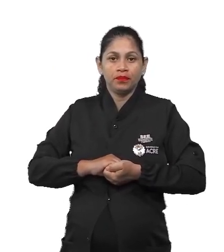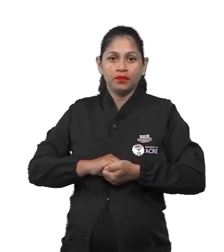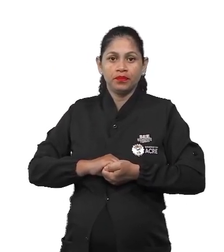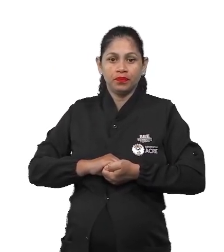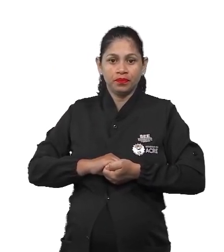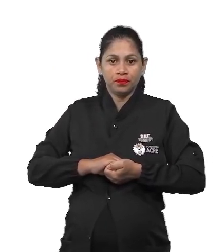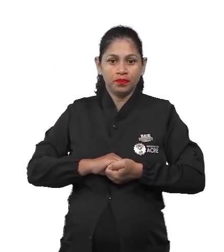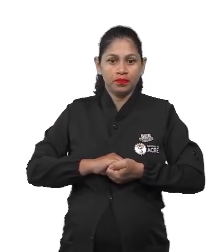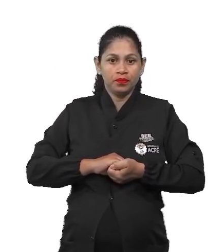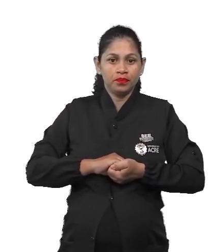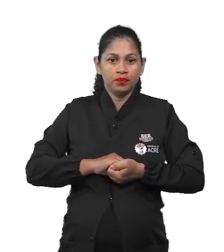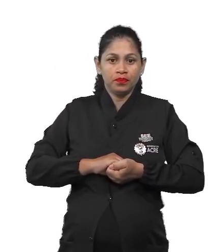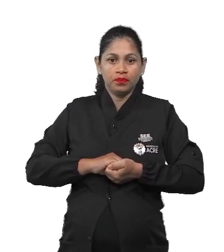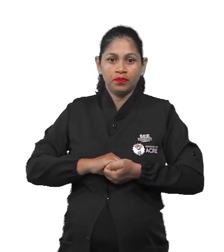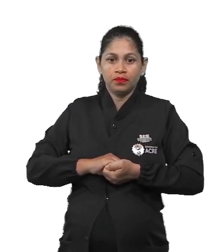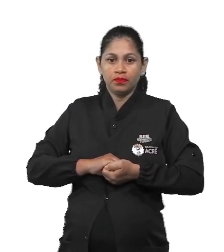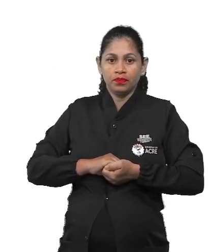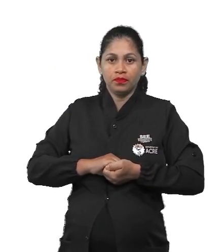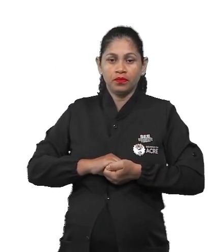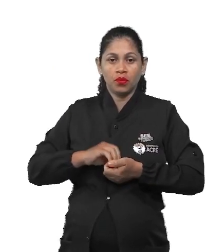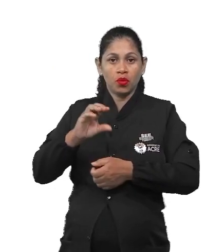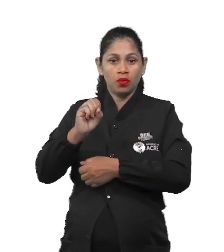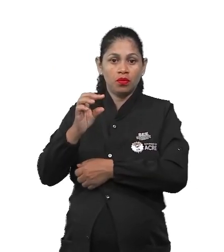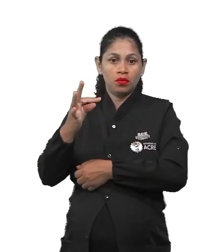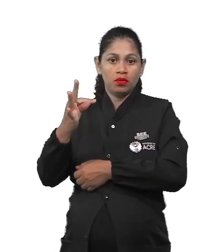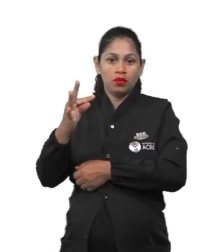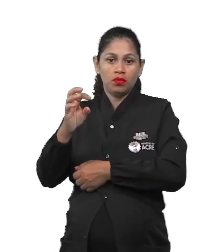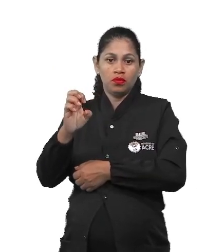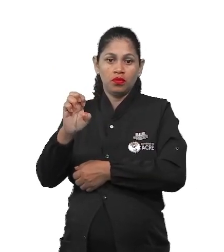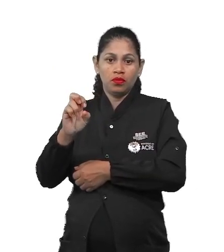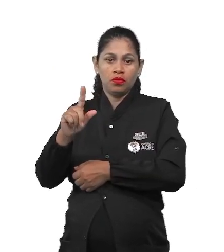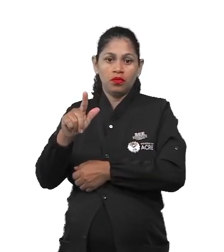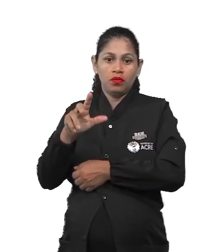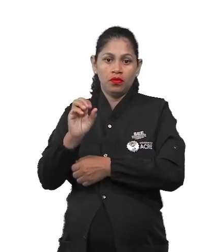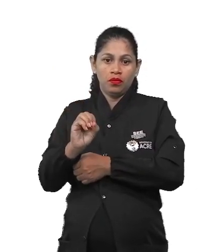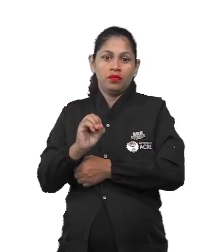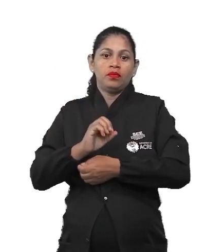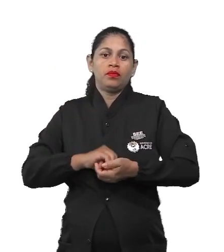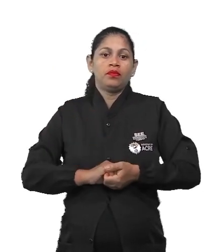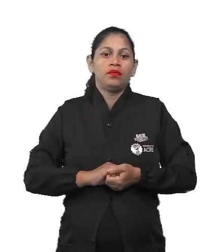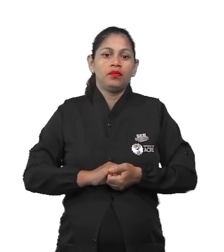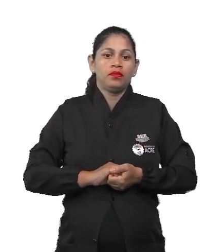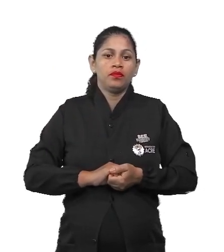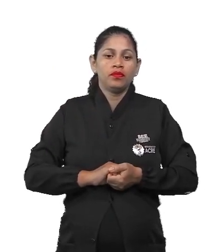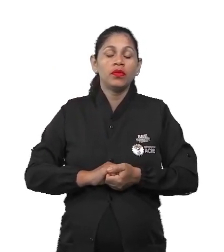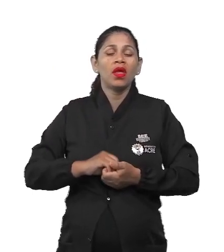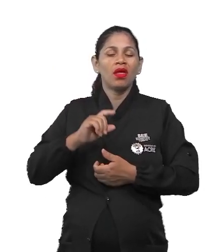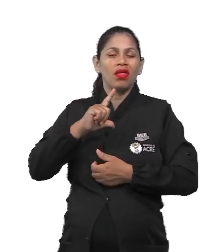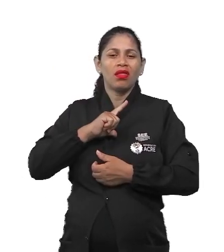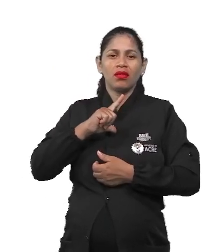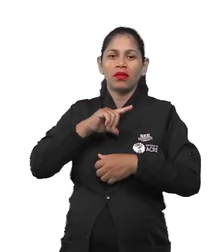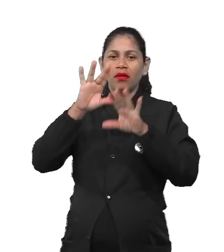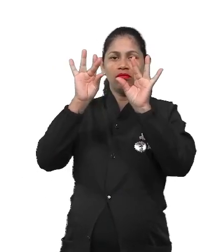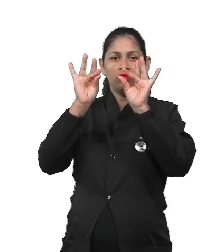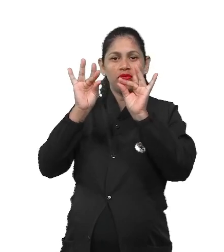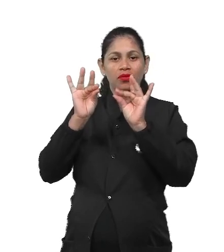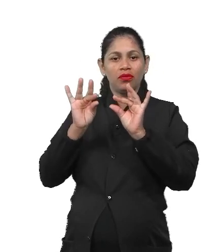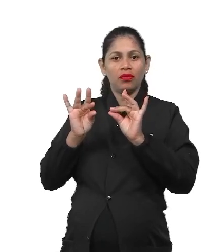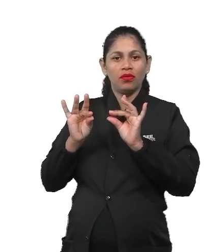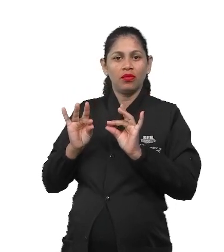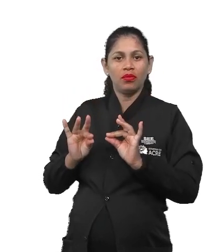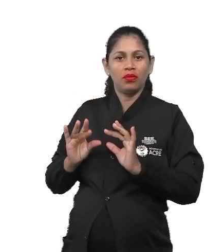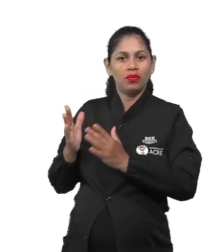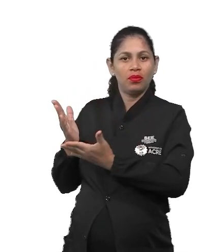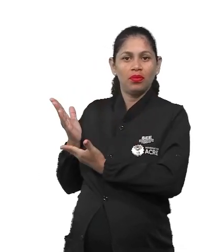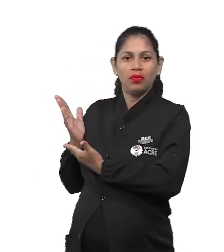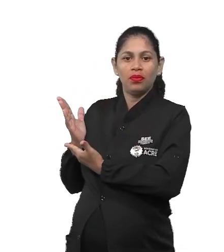Romeu e Julieta, Otelo, Macbeth, Hamlet e The Tempest,